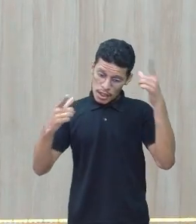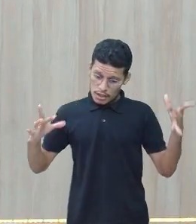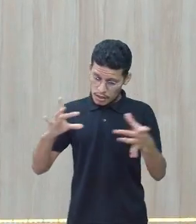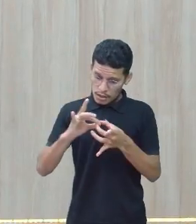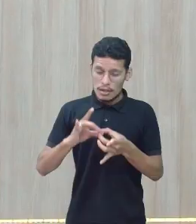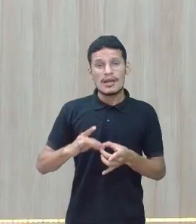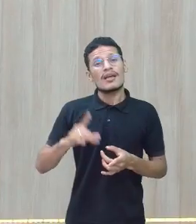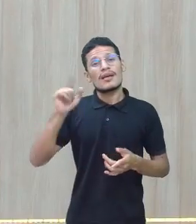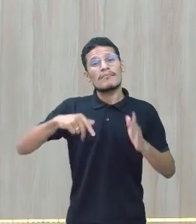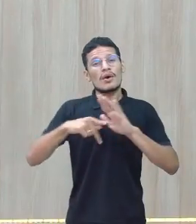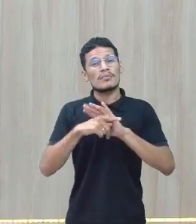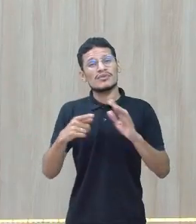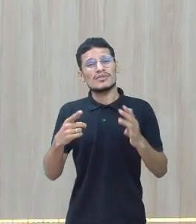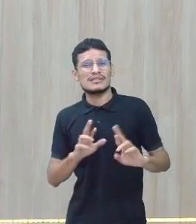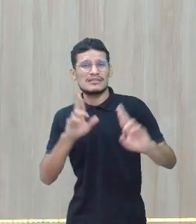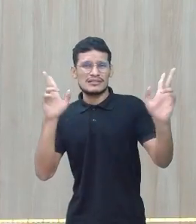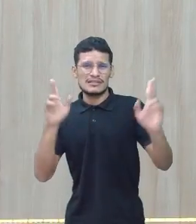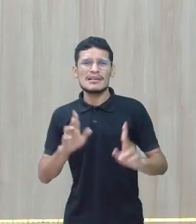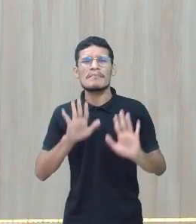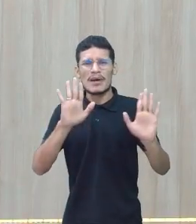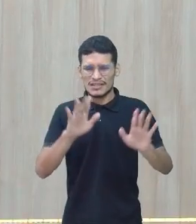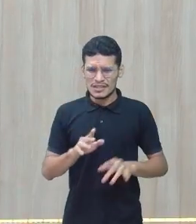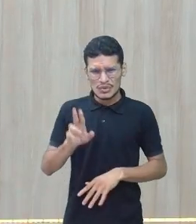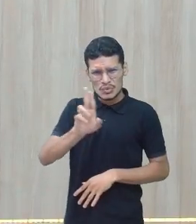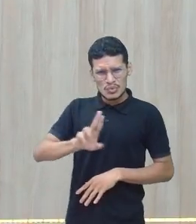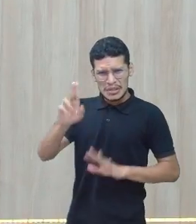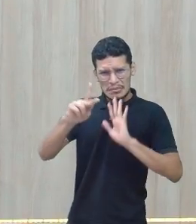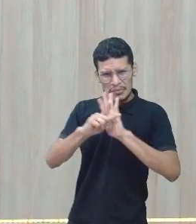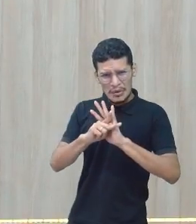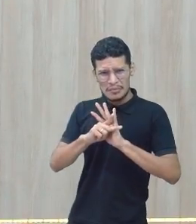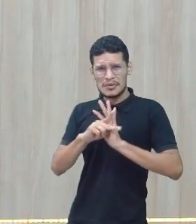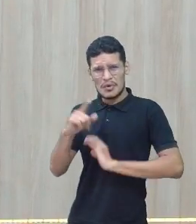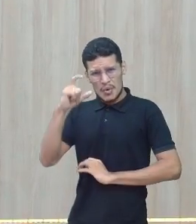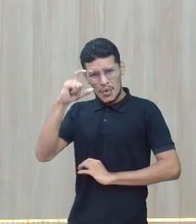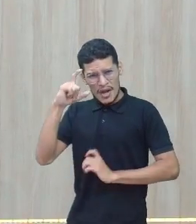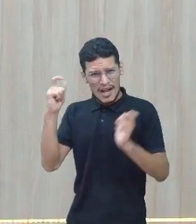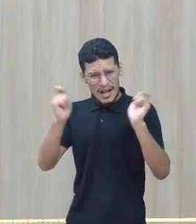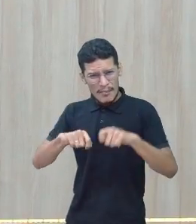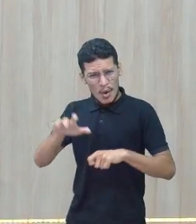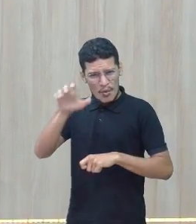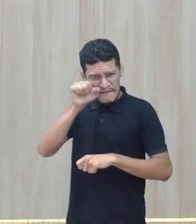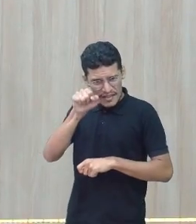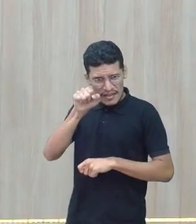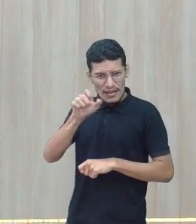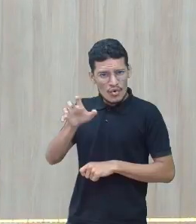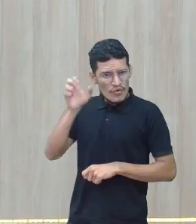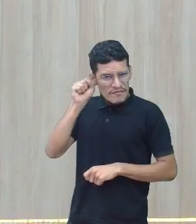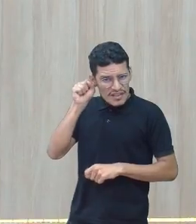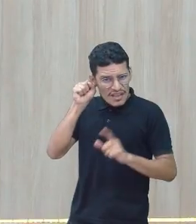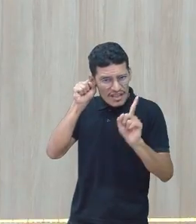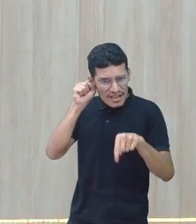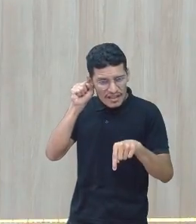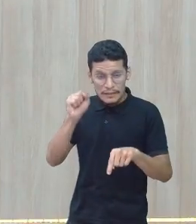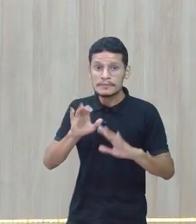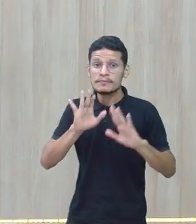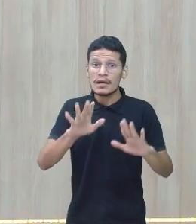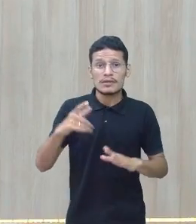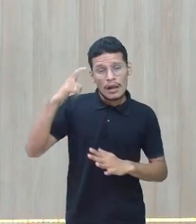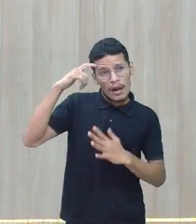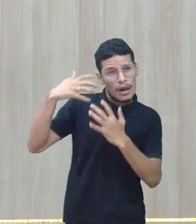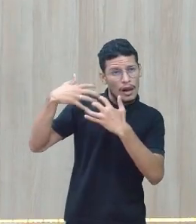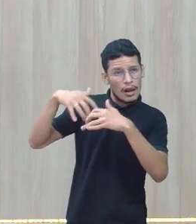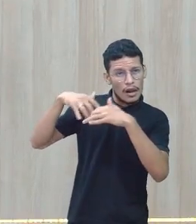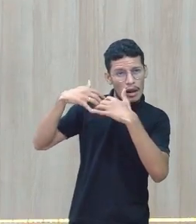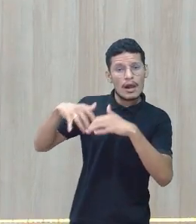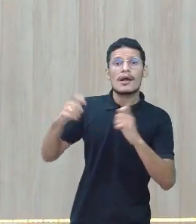de expectativa. Mas ele utiliza os olhos para poder escutar, mas é como a mente dessa pessoa